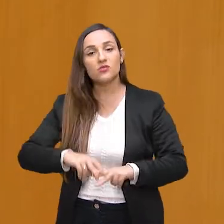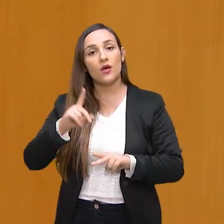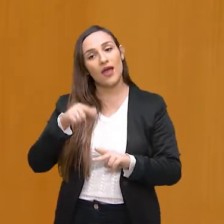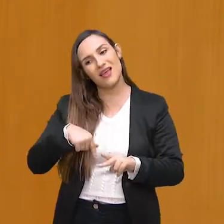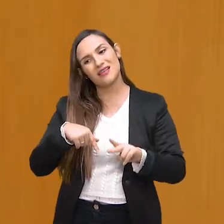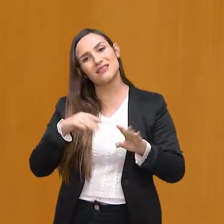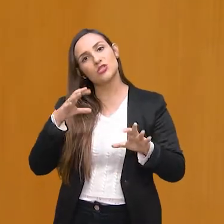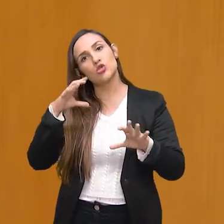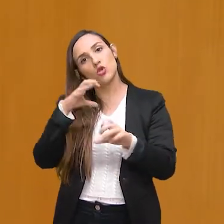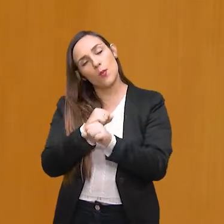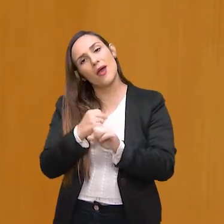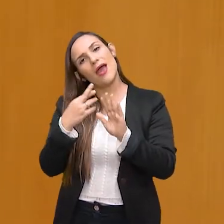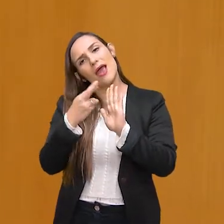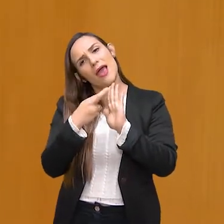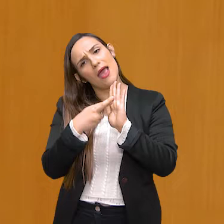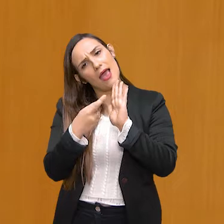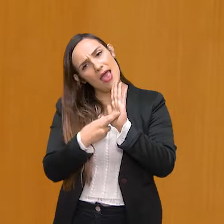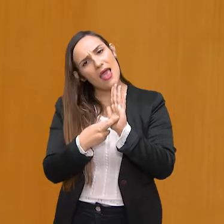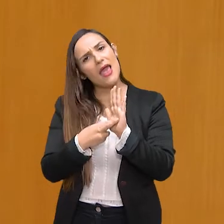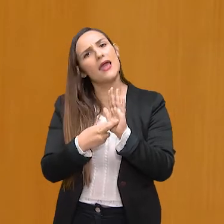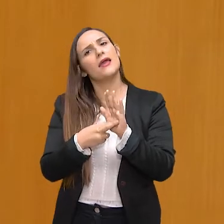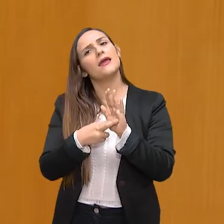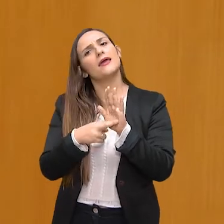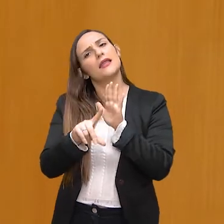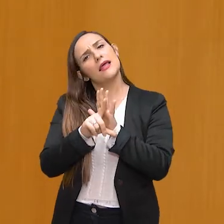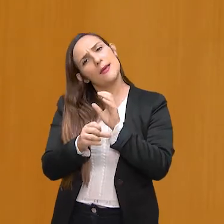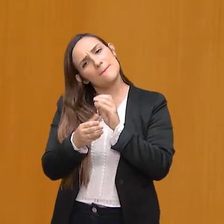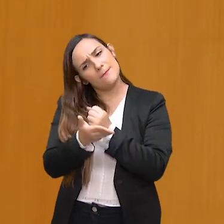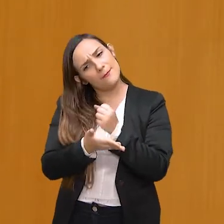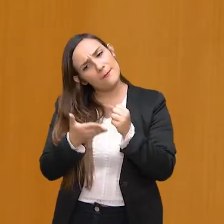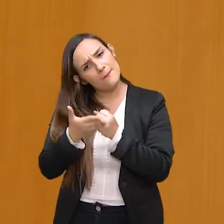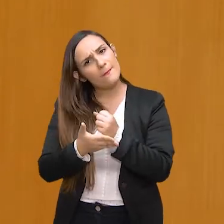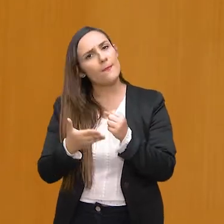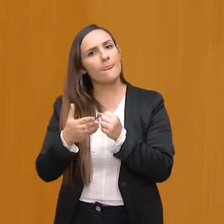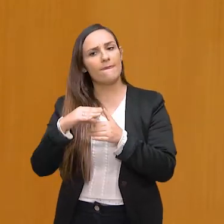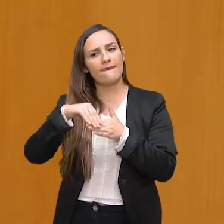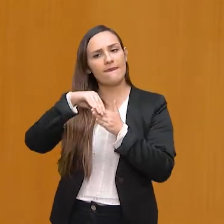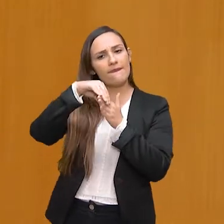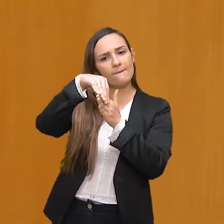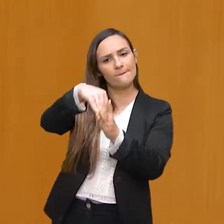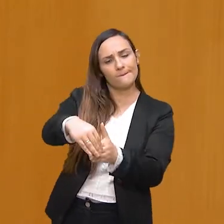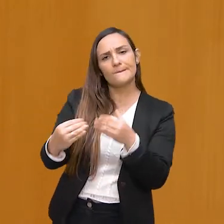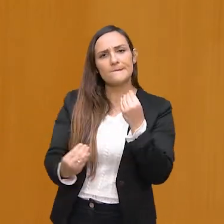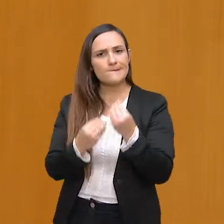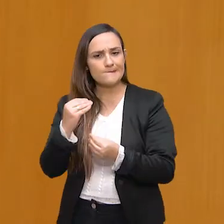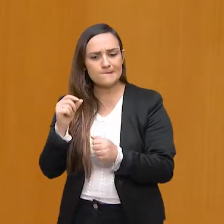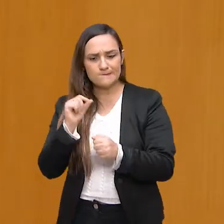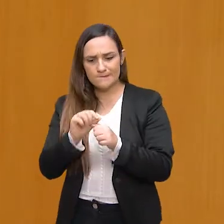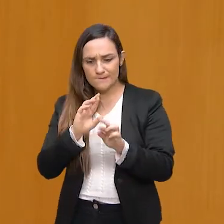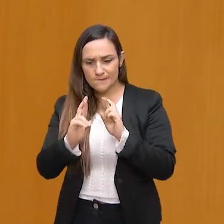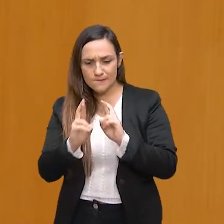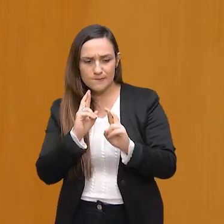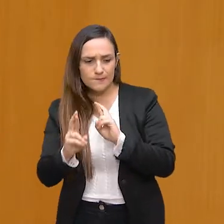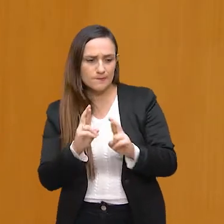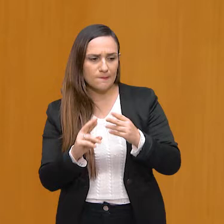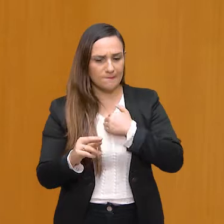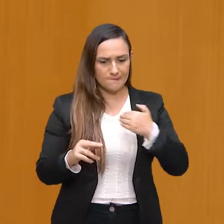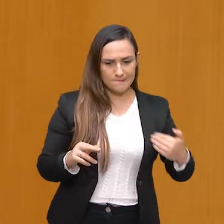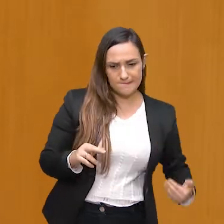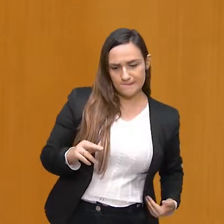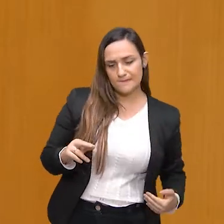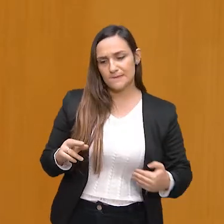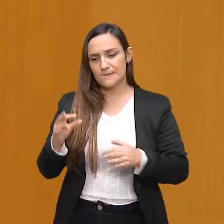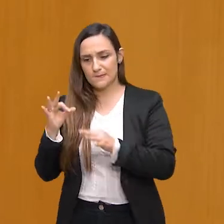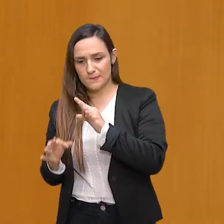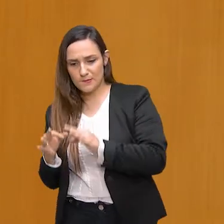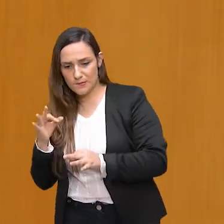ordenamento, é o conjunto de regras e princípios que orientam como se dá essa relação entre o Estado, o